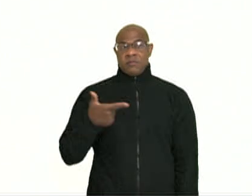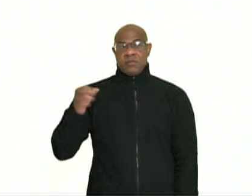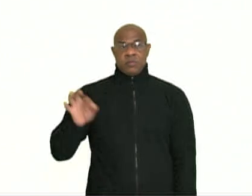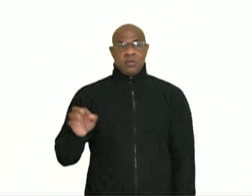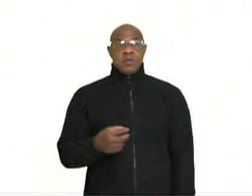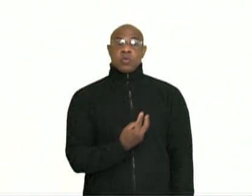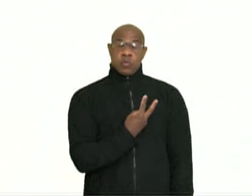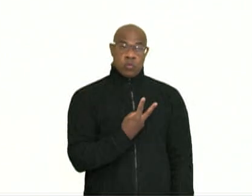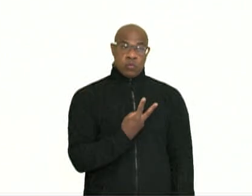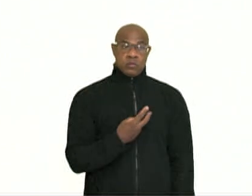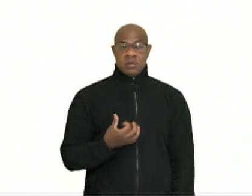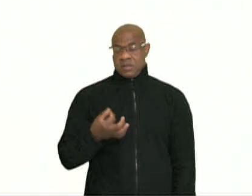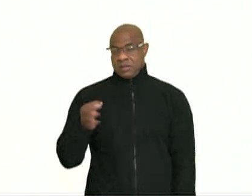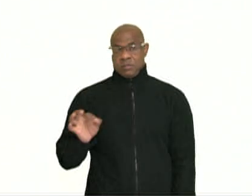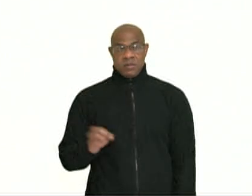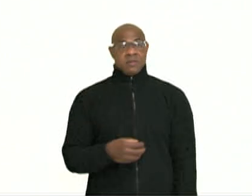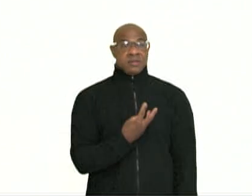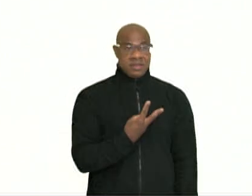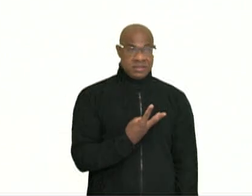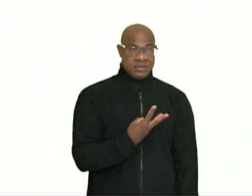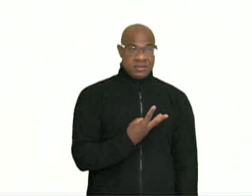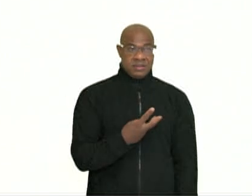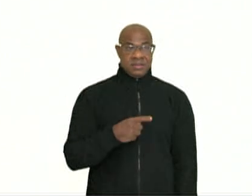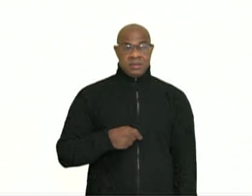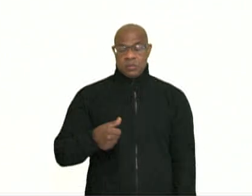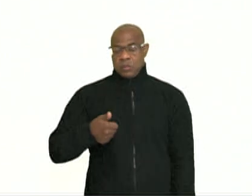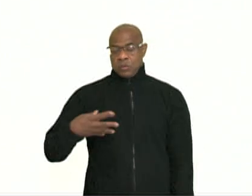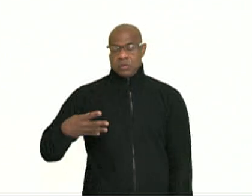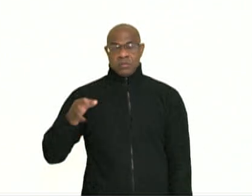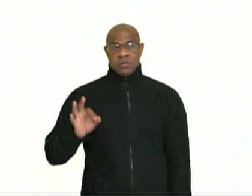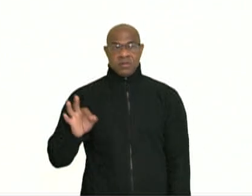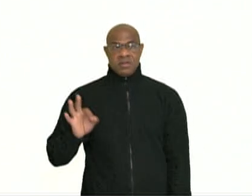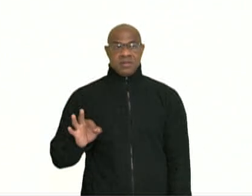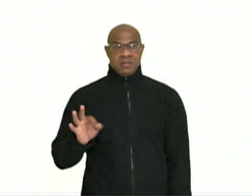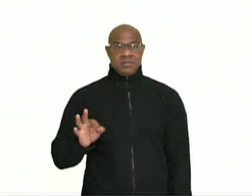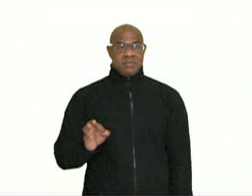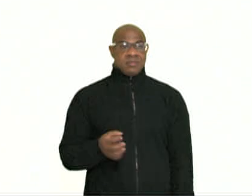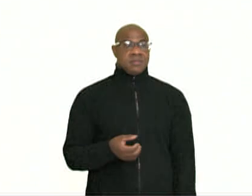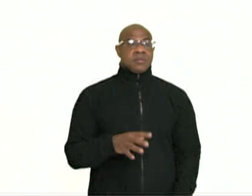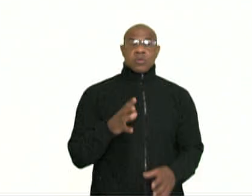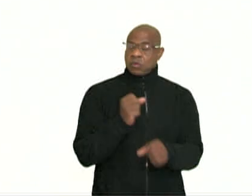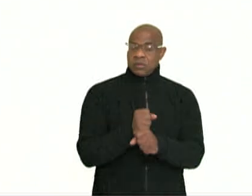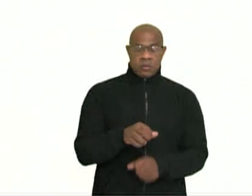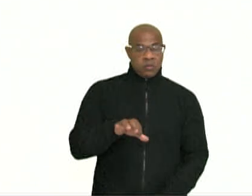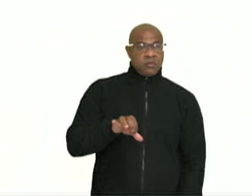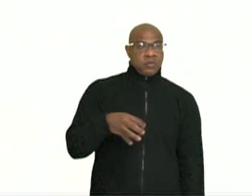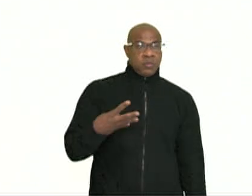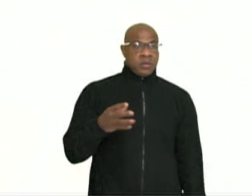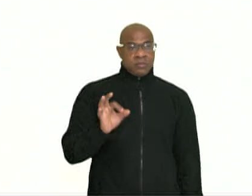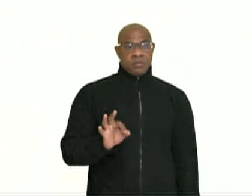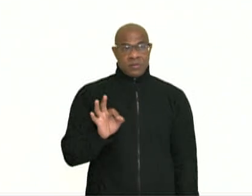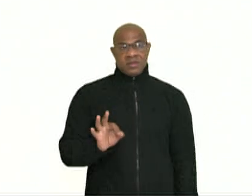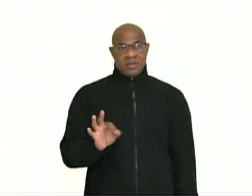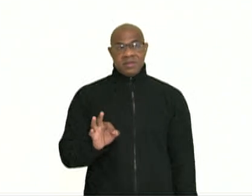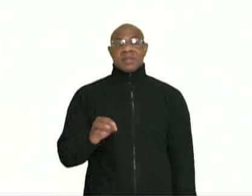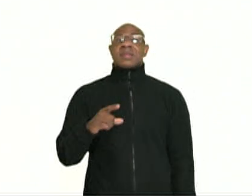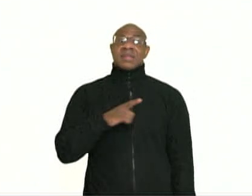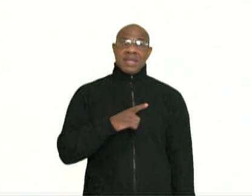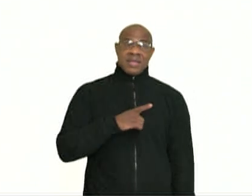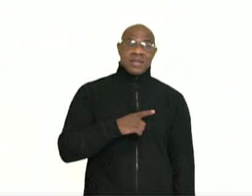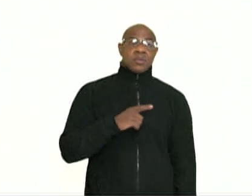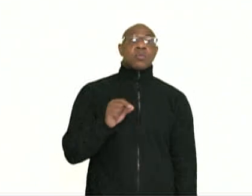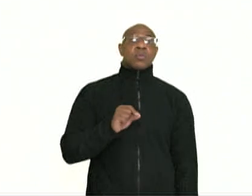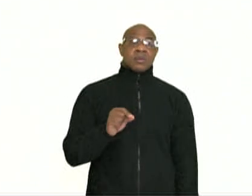aparelhos, 60%. Três aparelhos, 14%. Então, 94% dos entrevistados têm, que possuem